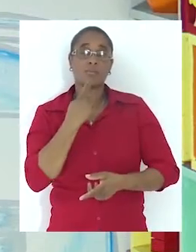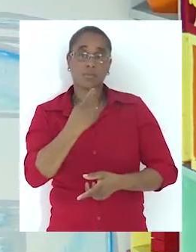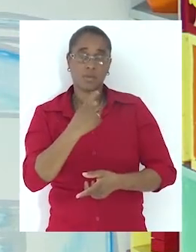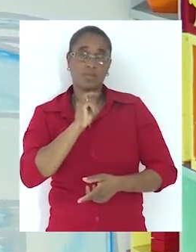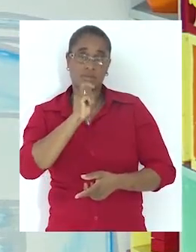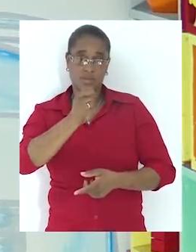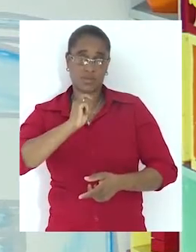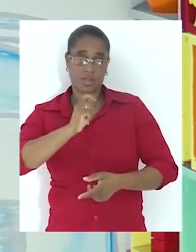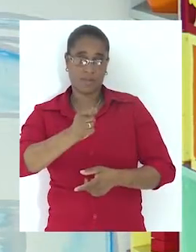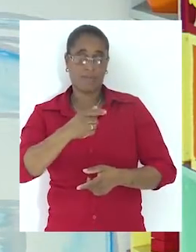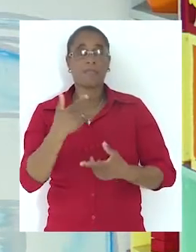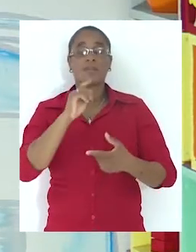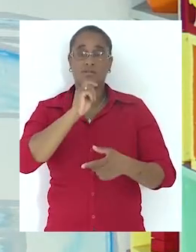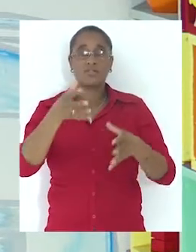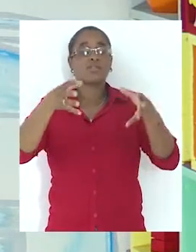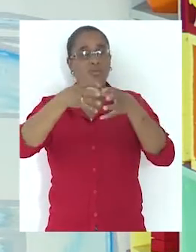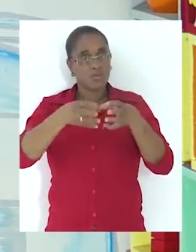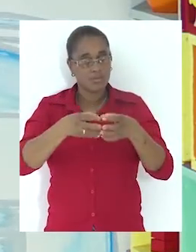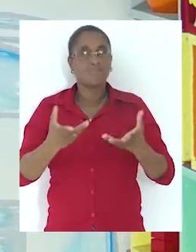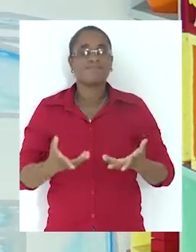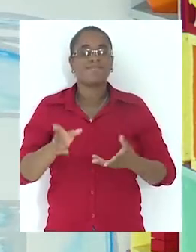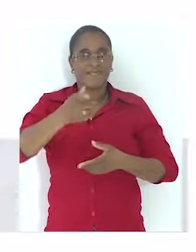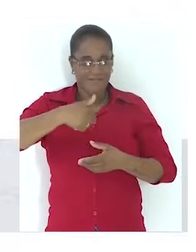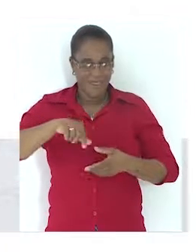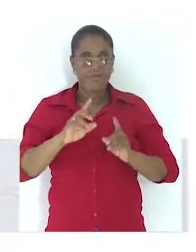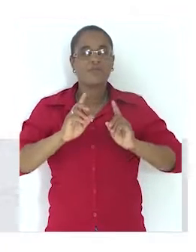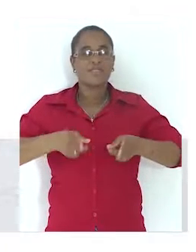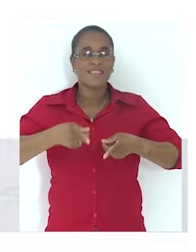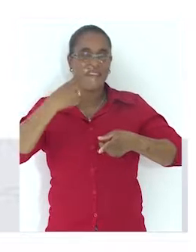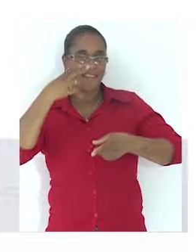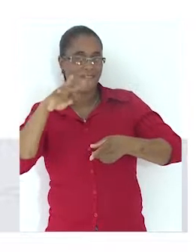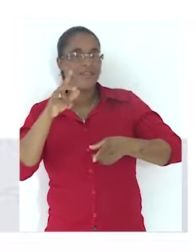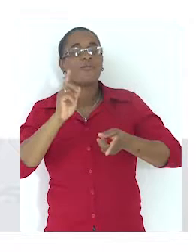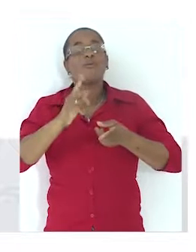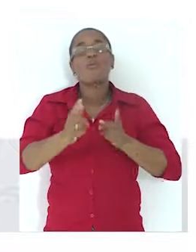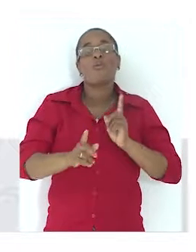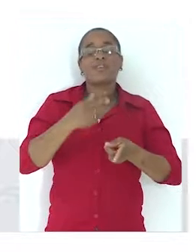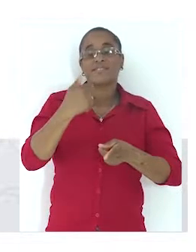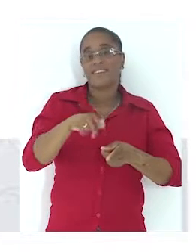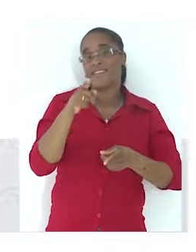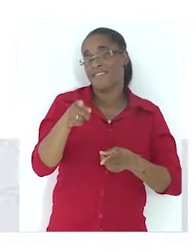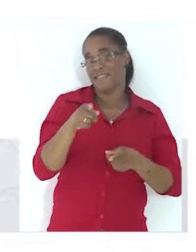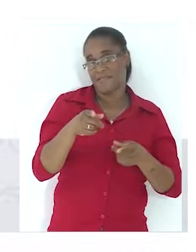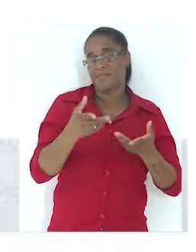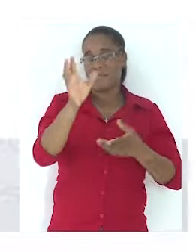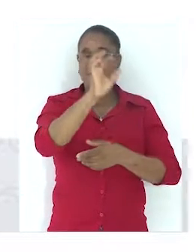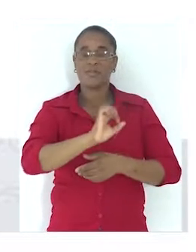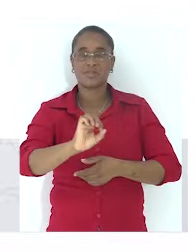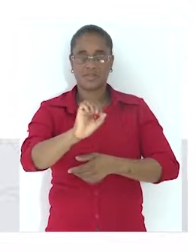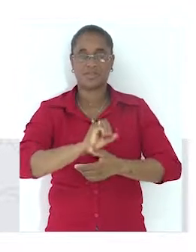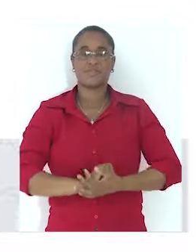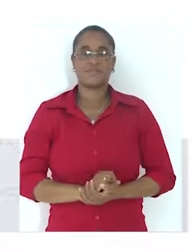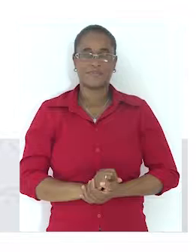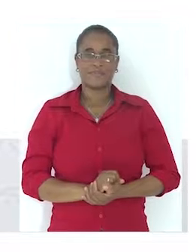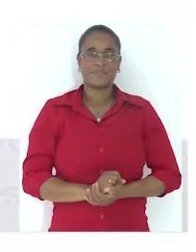isso, vamos começar já a ver o que temos aqui reservado para vocês.